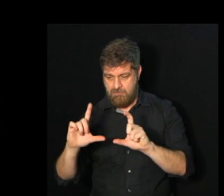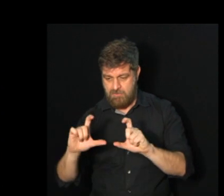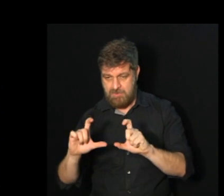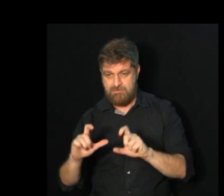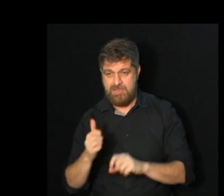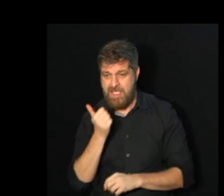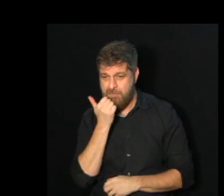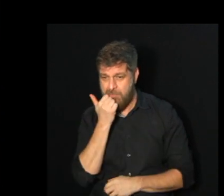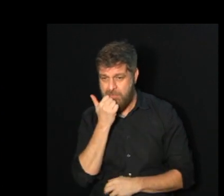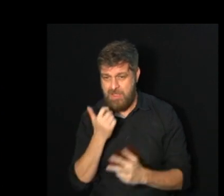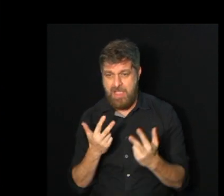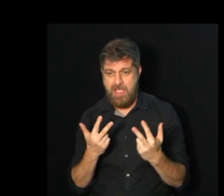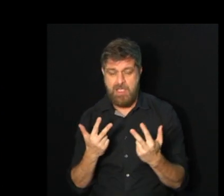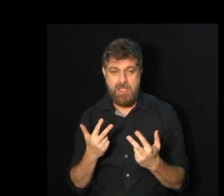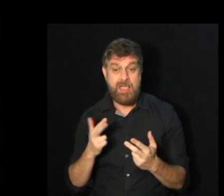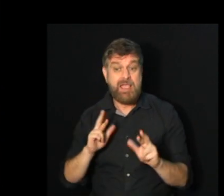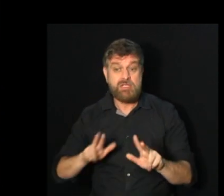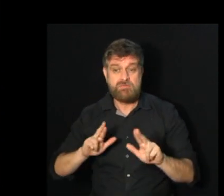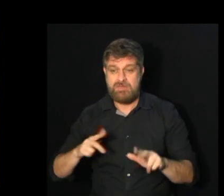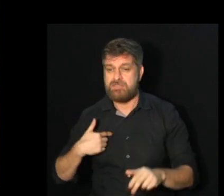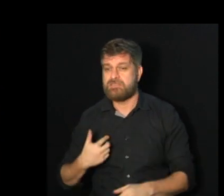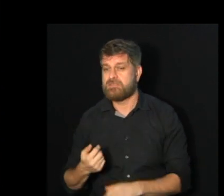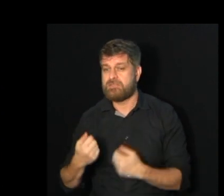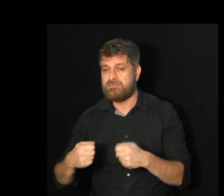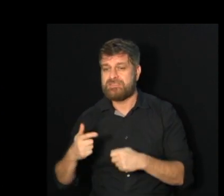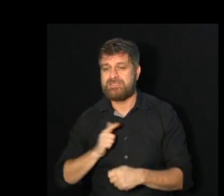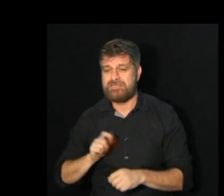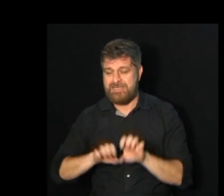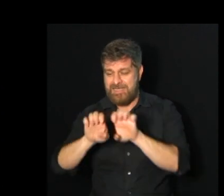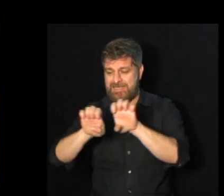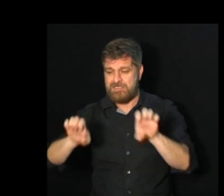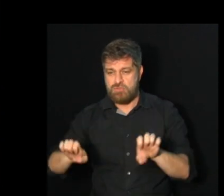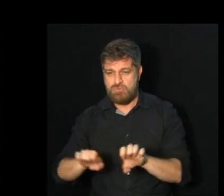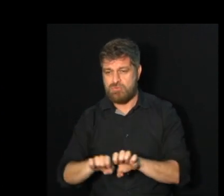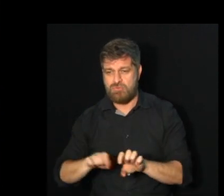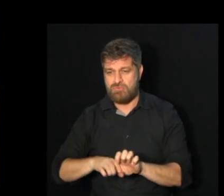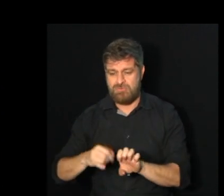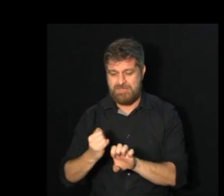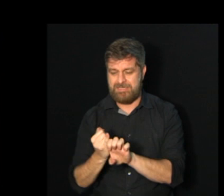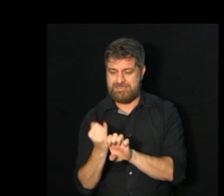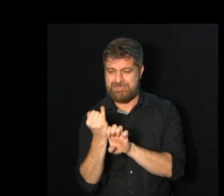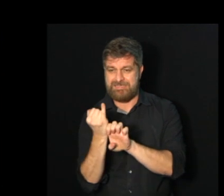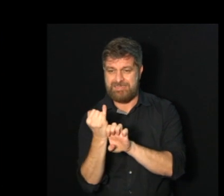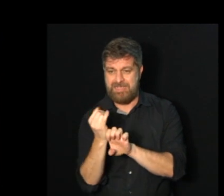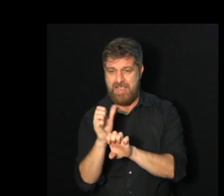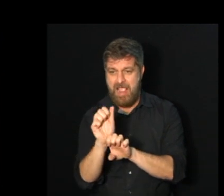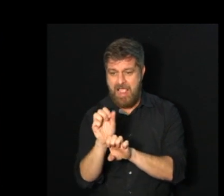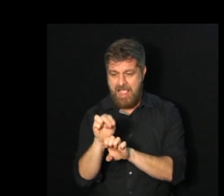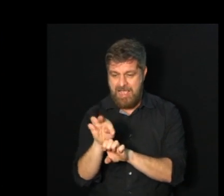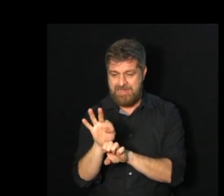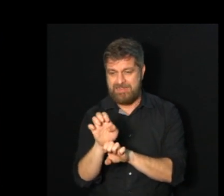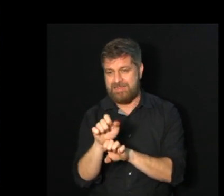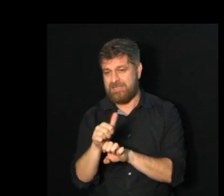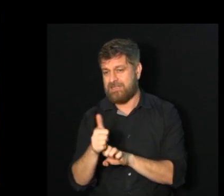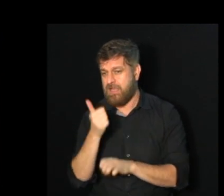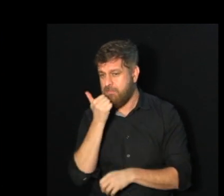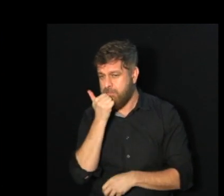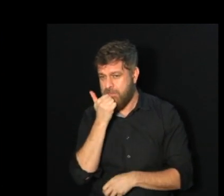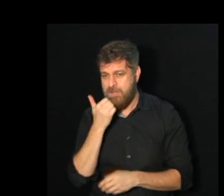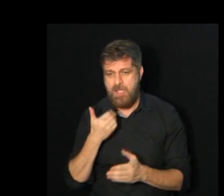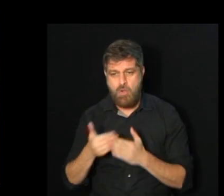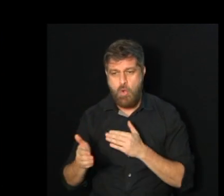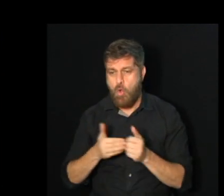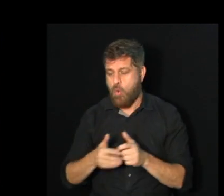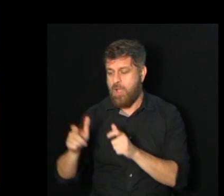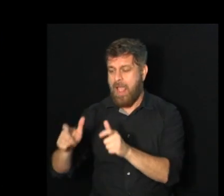Então é um rádio amador diferente, um rádio amador que não depende tanto da infraestrutura, de antenas, do rádio na sua casa, ele pode operar à